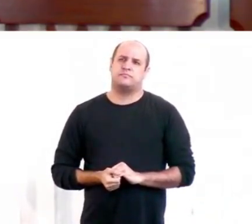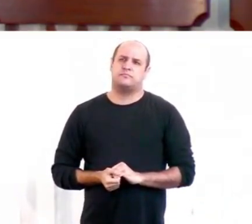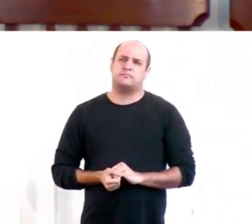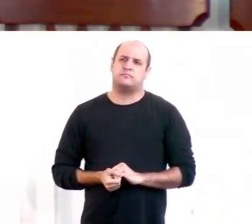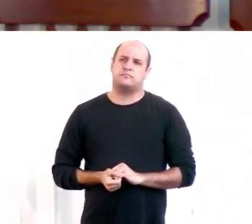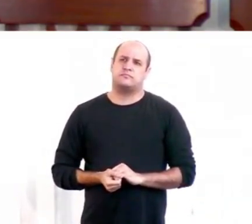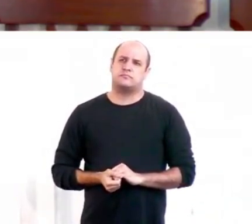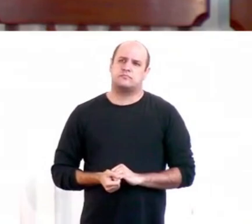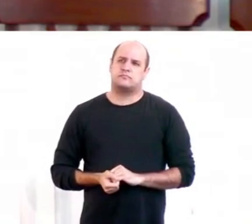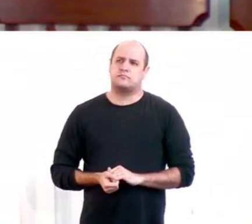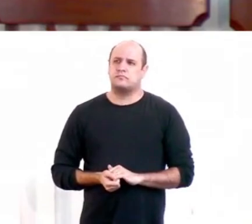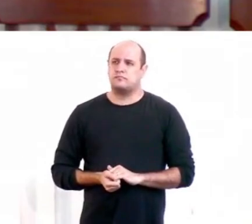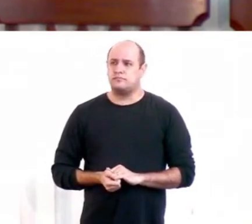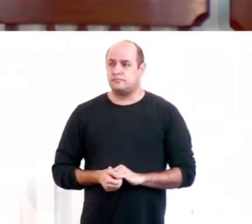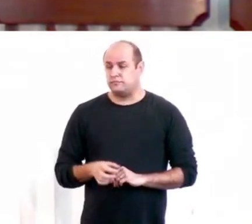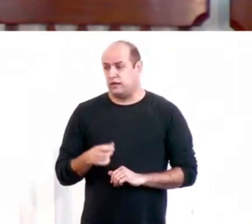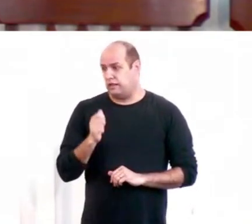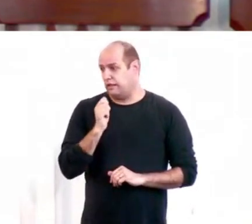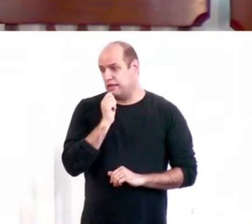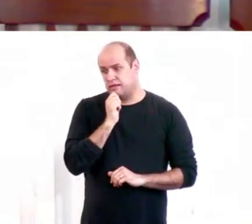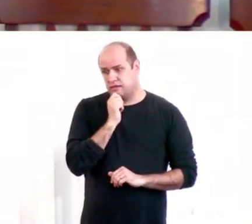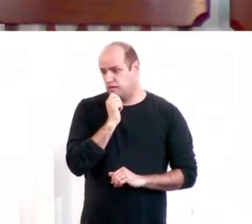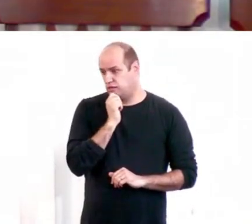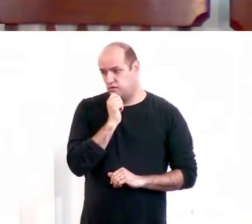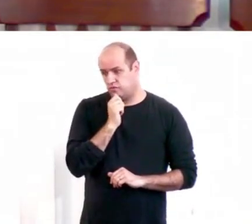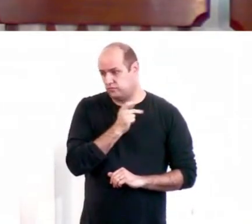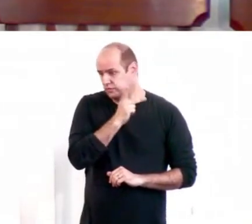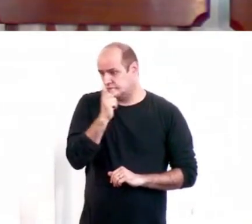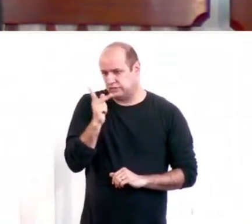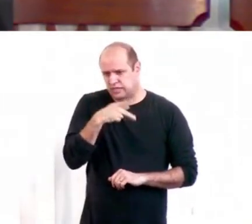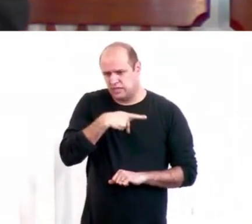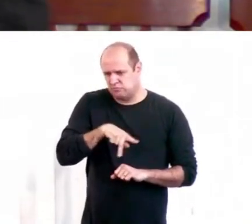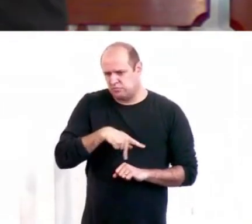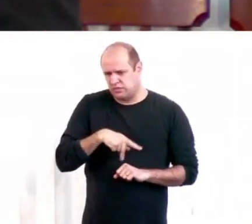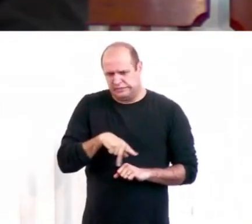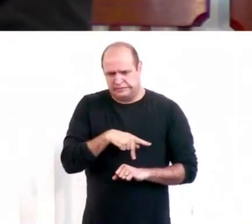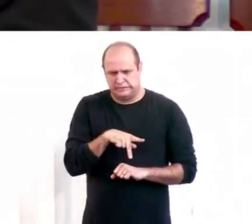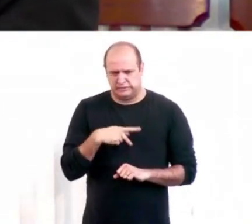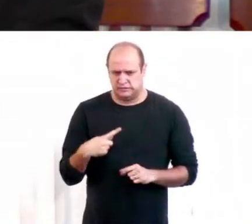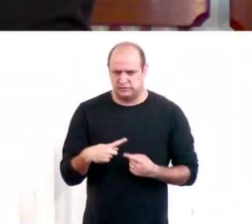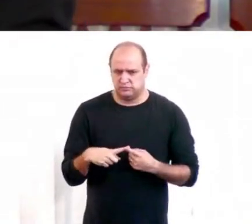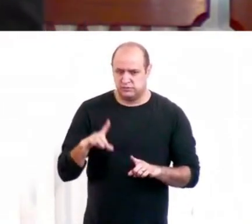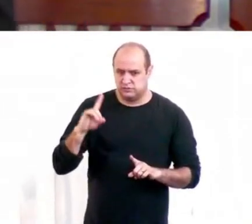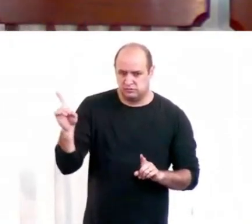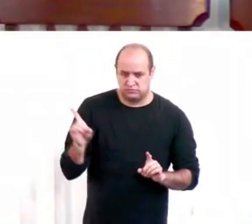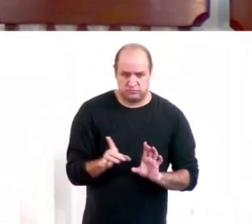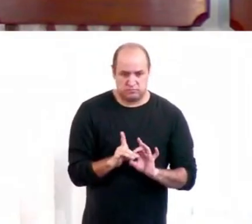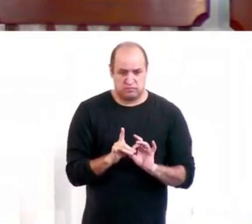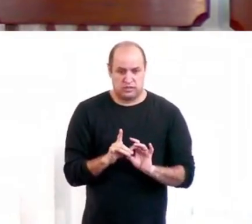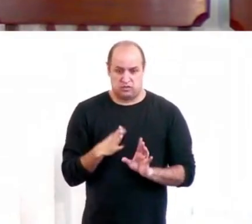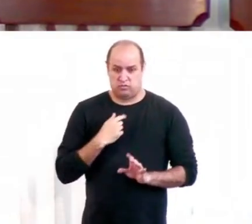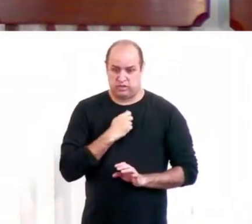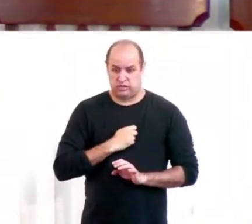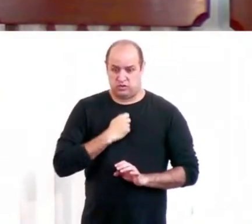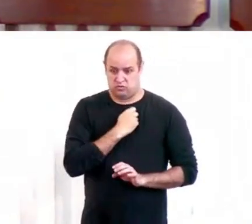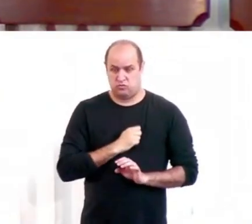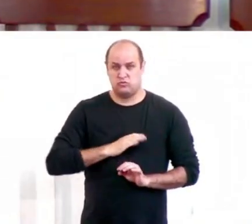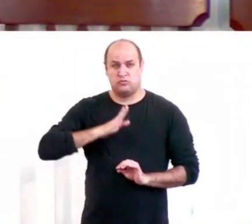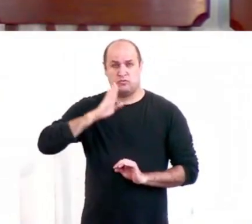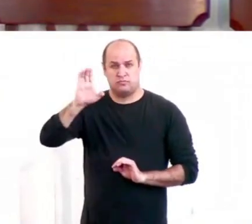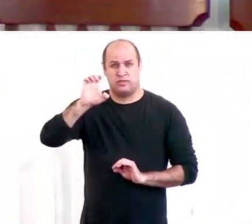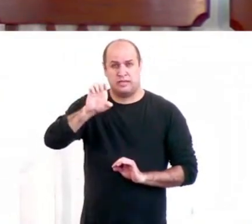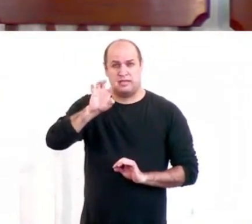Eu ainda não pude ir visitar alguns países, mas se Deus permitir, em agosto nós estaremos indo para a